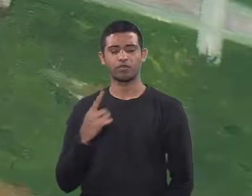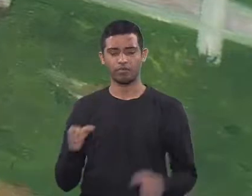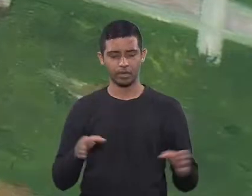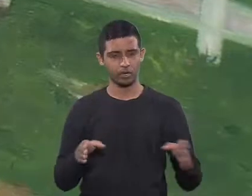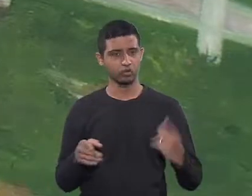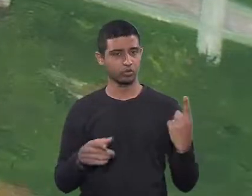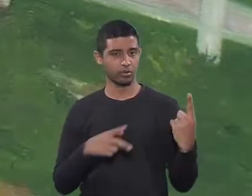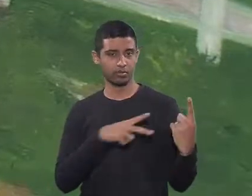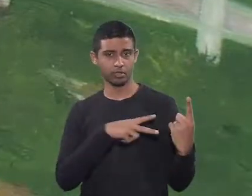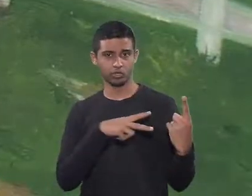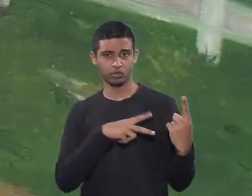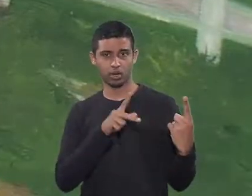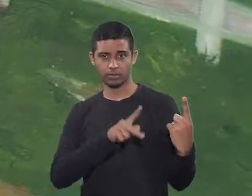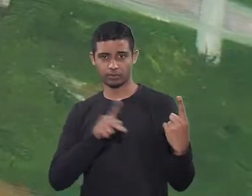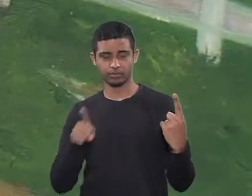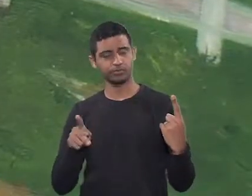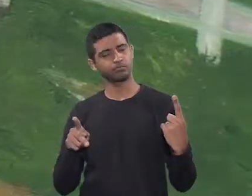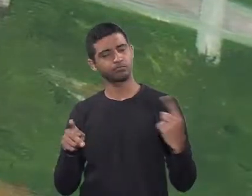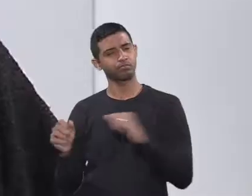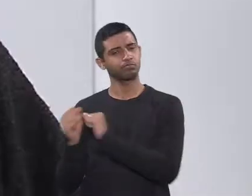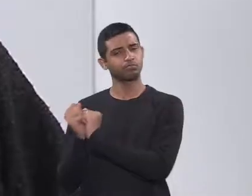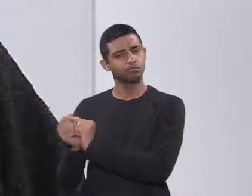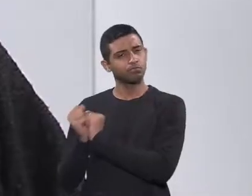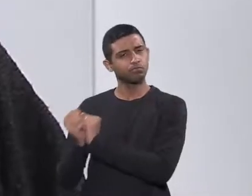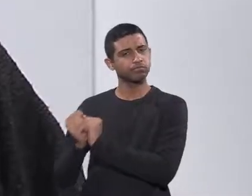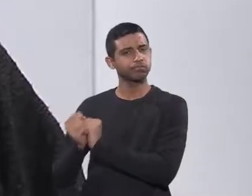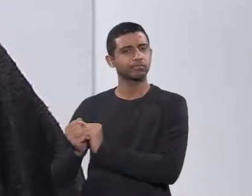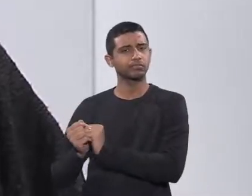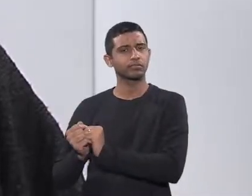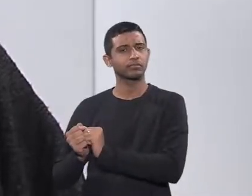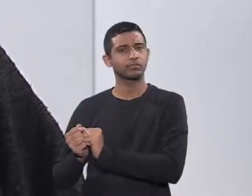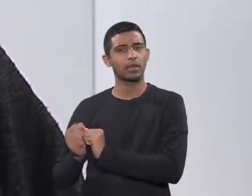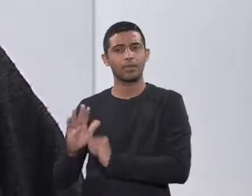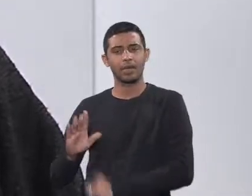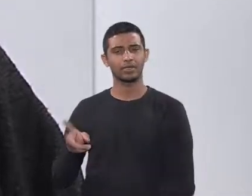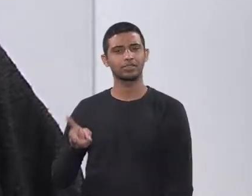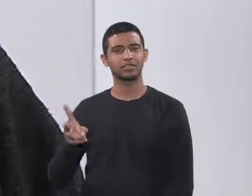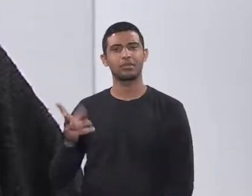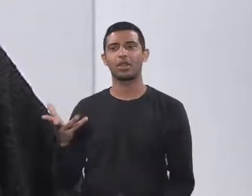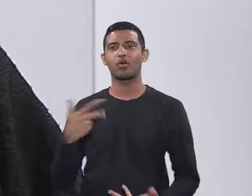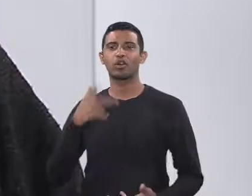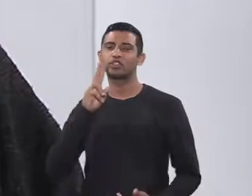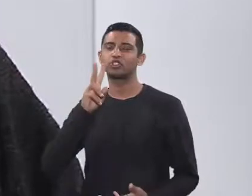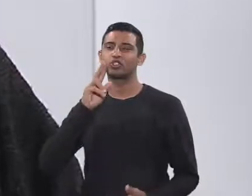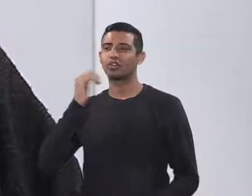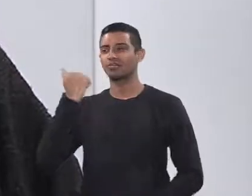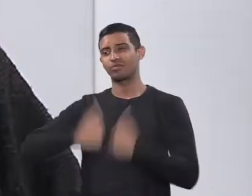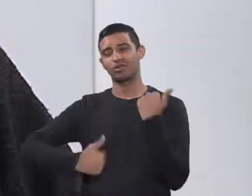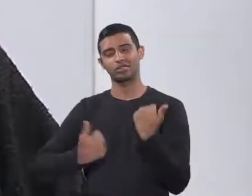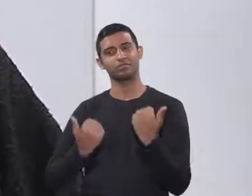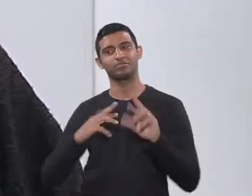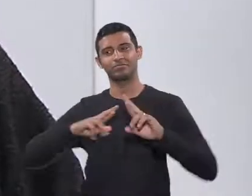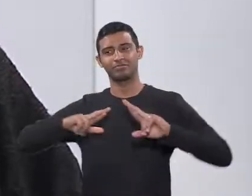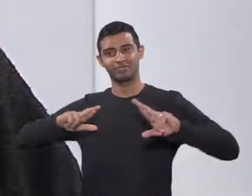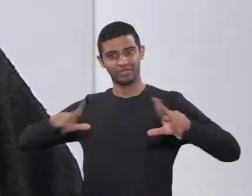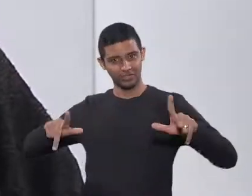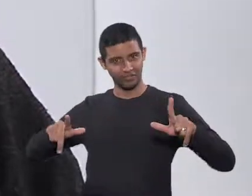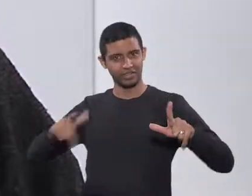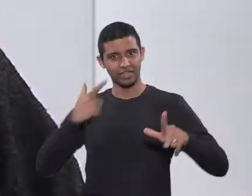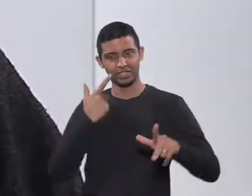professora particular e sempre... Agora, a história do esporte aí entra um pouquinho diferente. Por